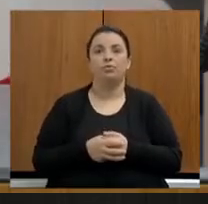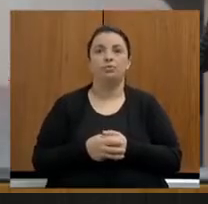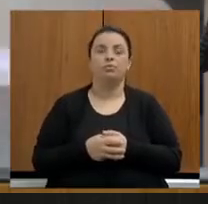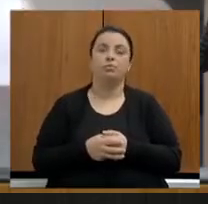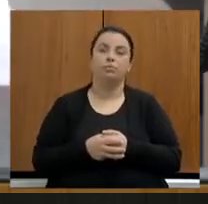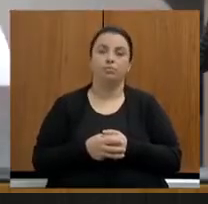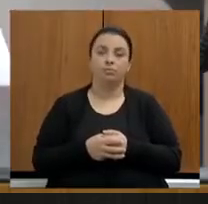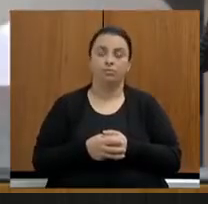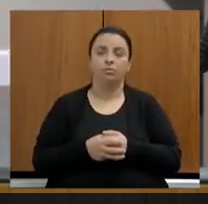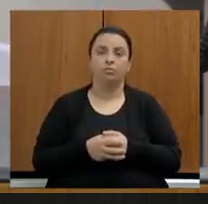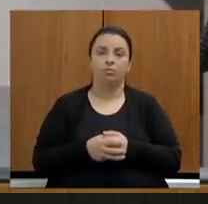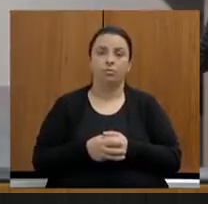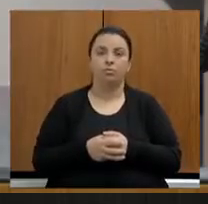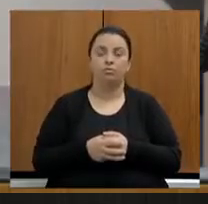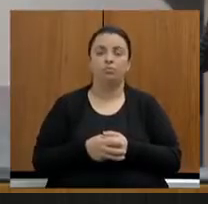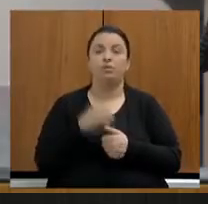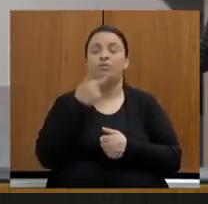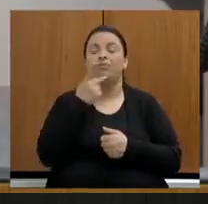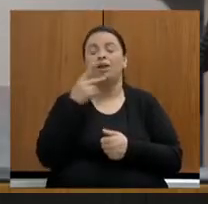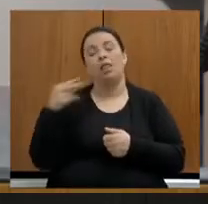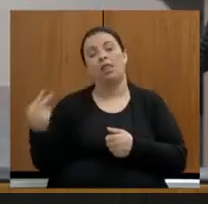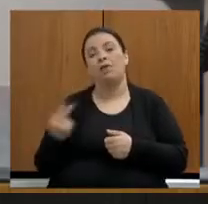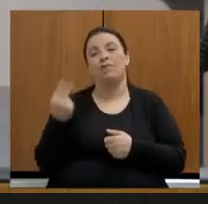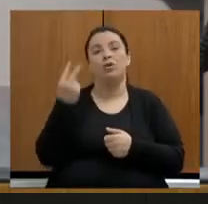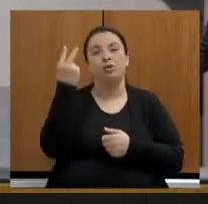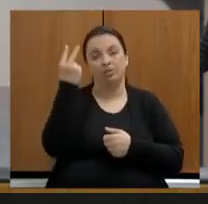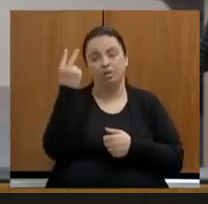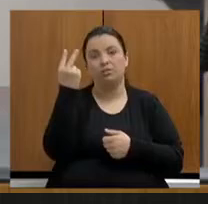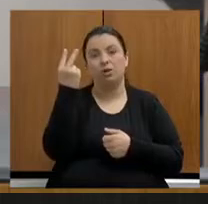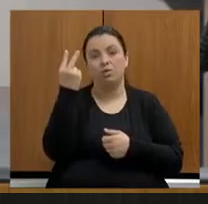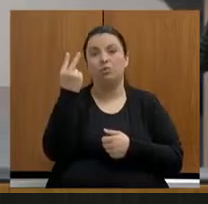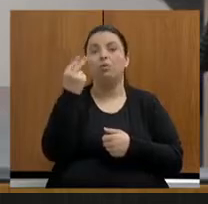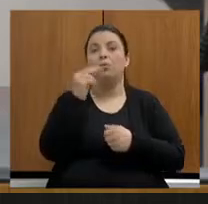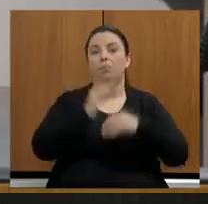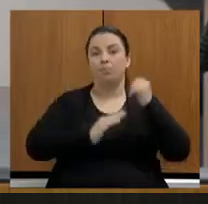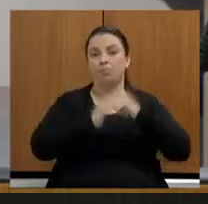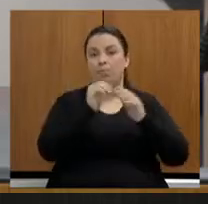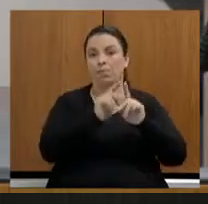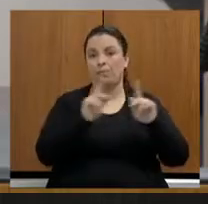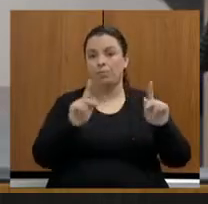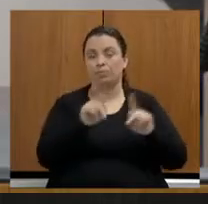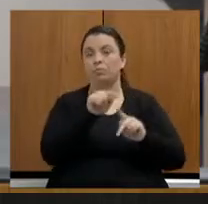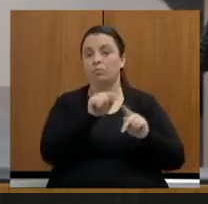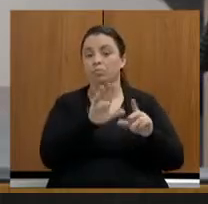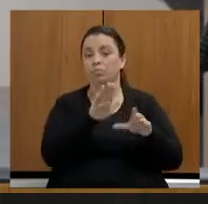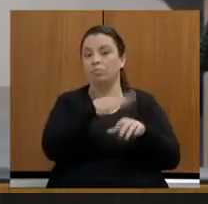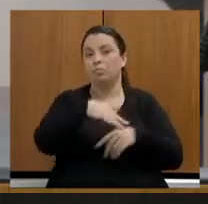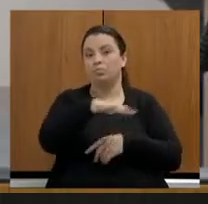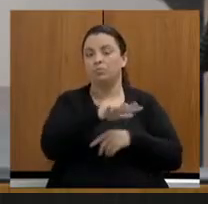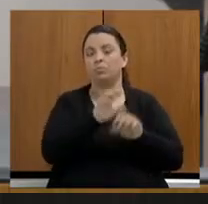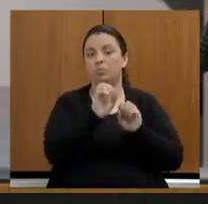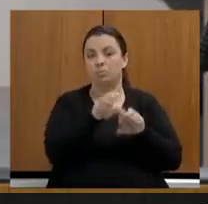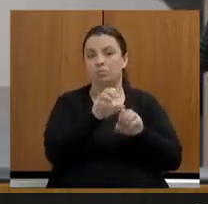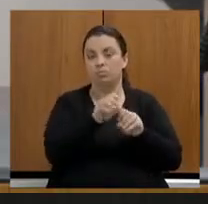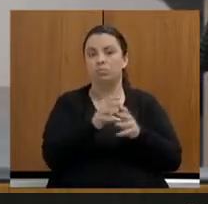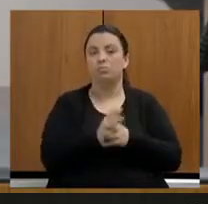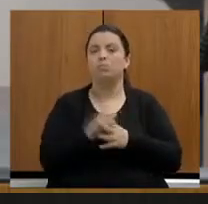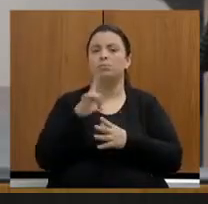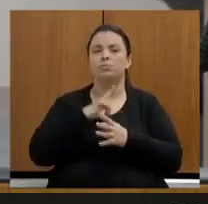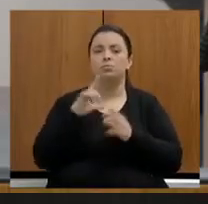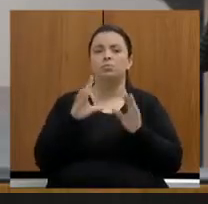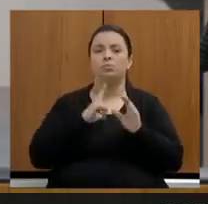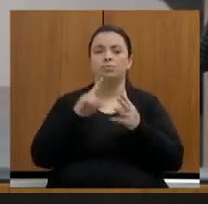O que é exatamente na parte da valorização dos profissionais da educação eu trouxe quatro sínteses